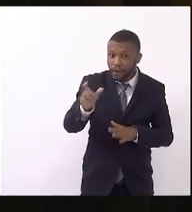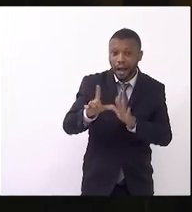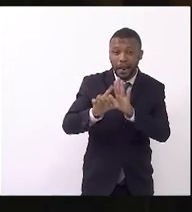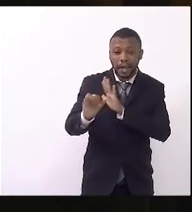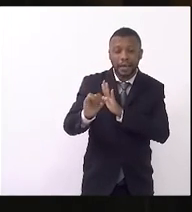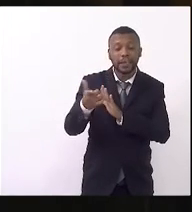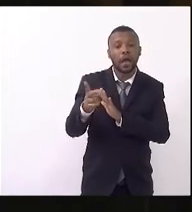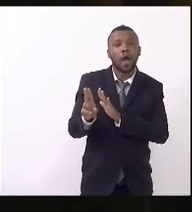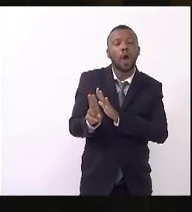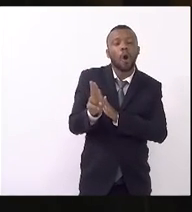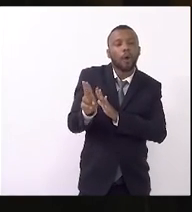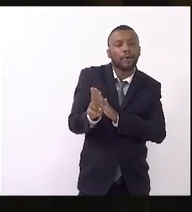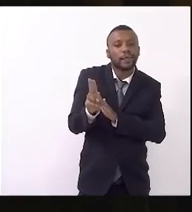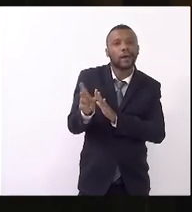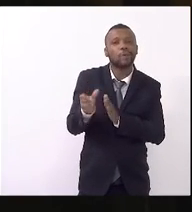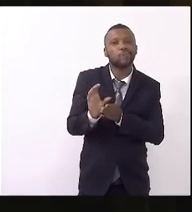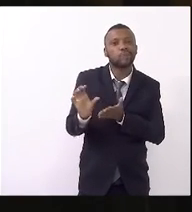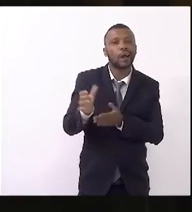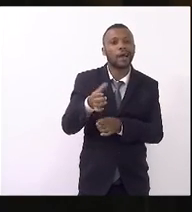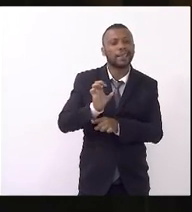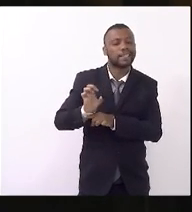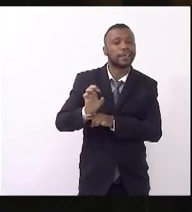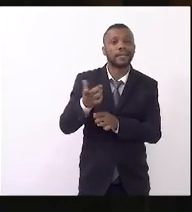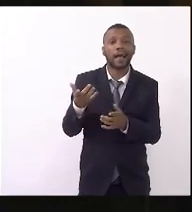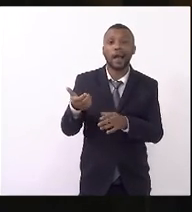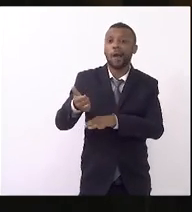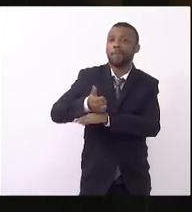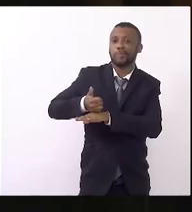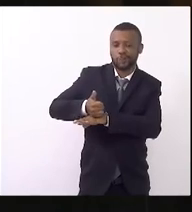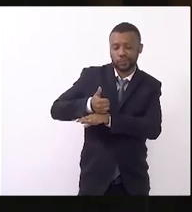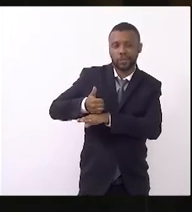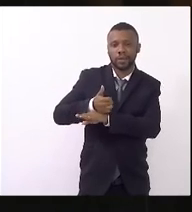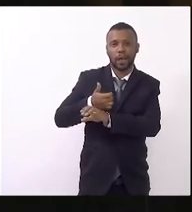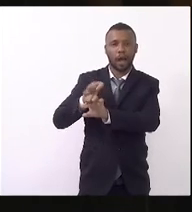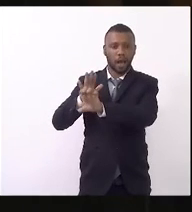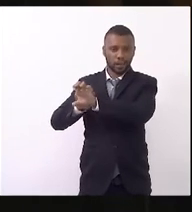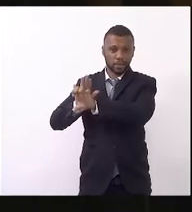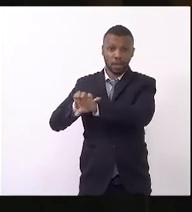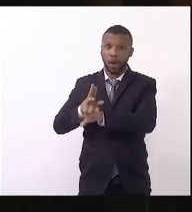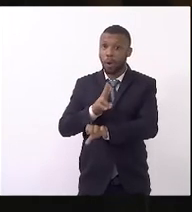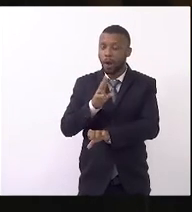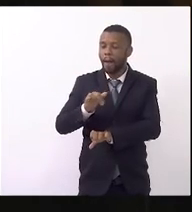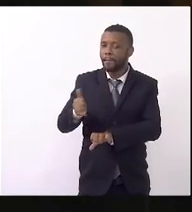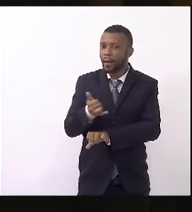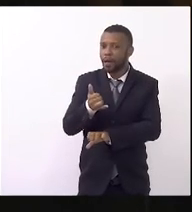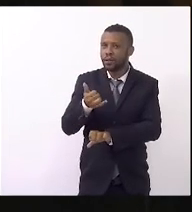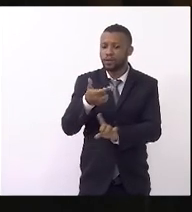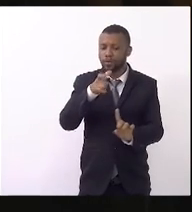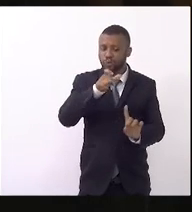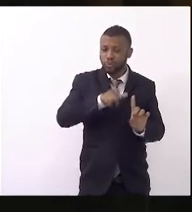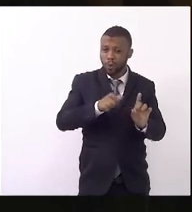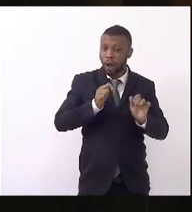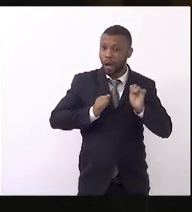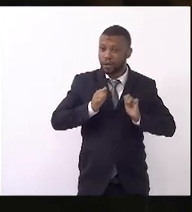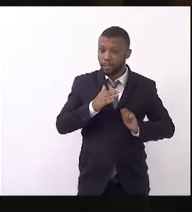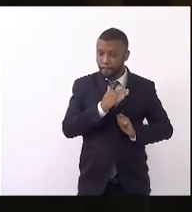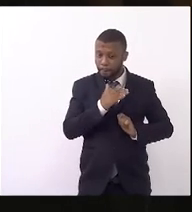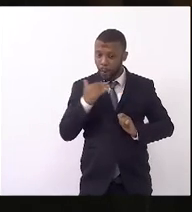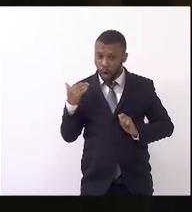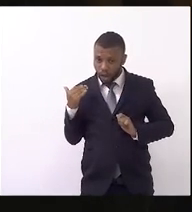usaram, a esquerda é craque nisso, usaram do falecimento do rapaz querido dentro do nosso